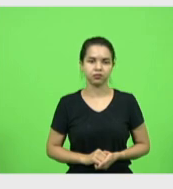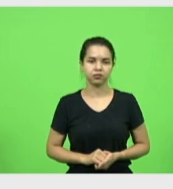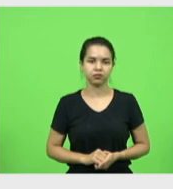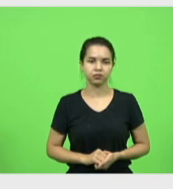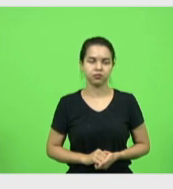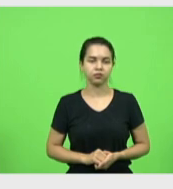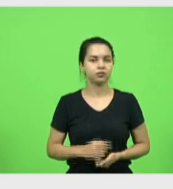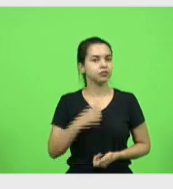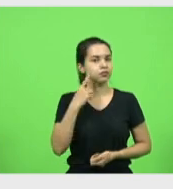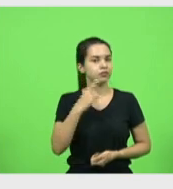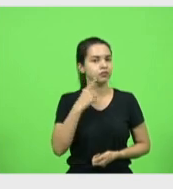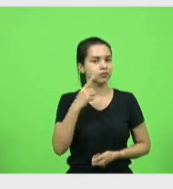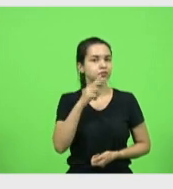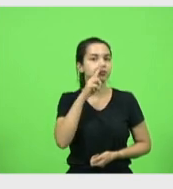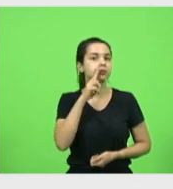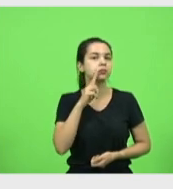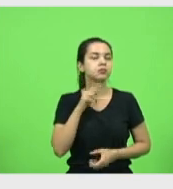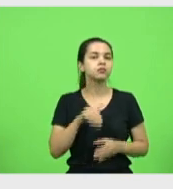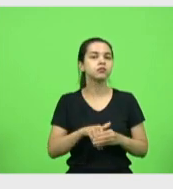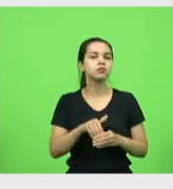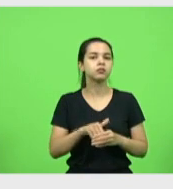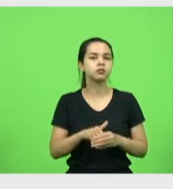Como vota o deputado Ivan Nats?